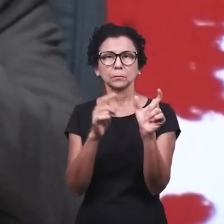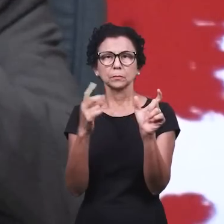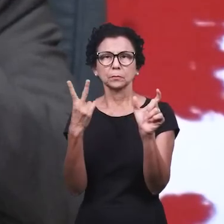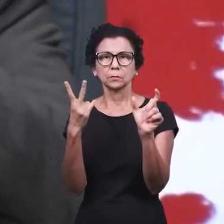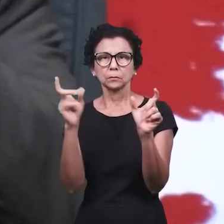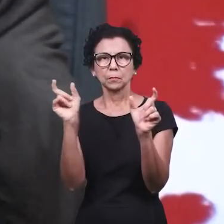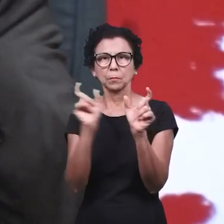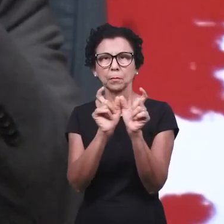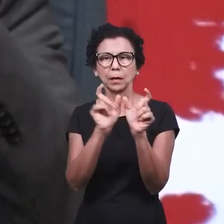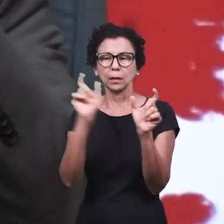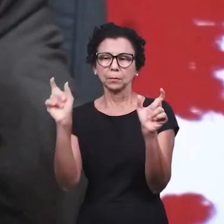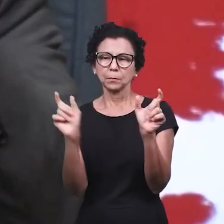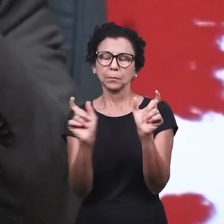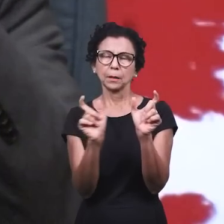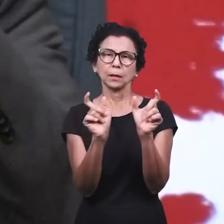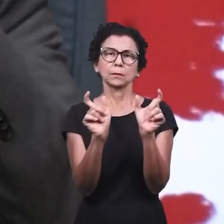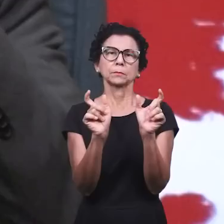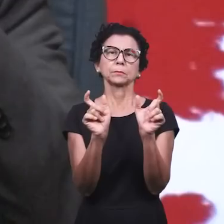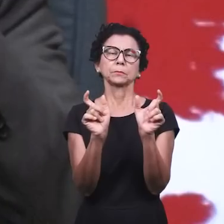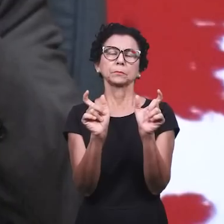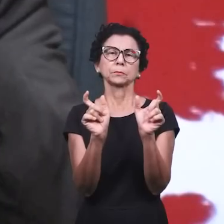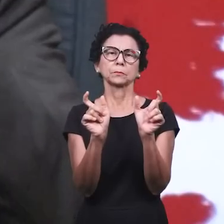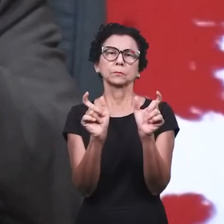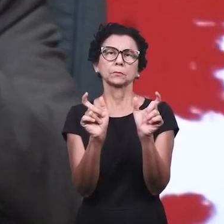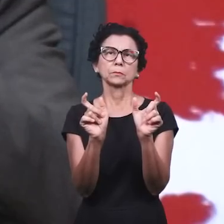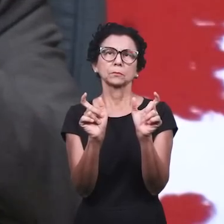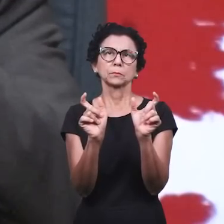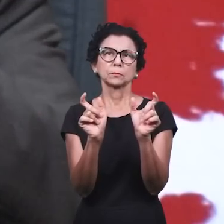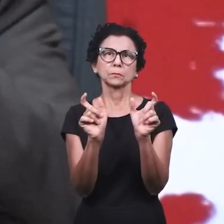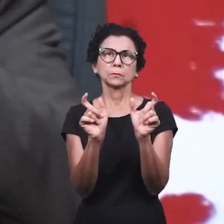palavra, duas palavrinhas ligadas a ela,